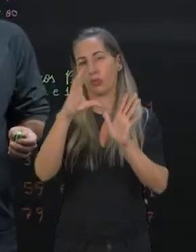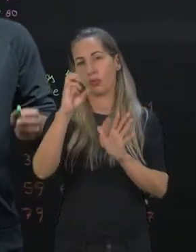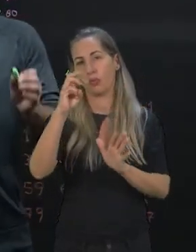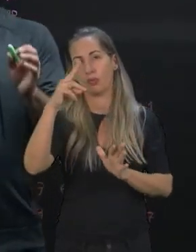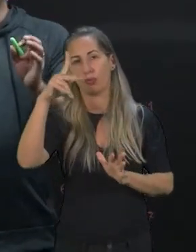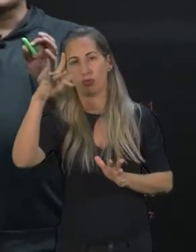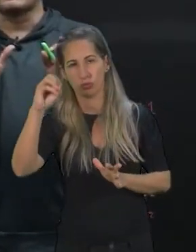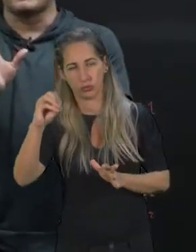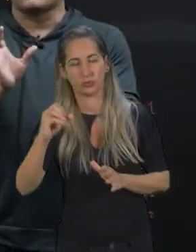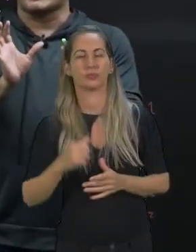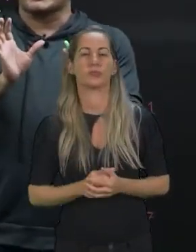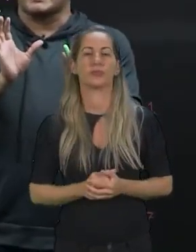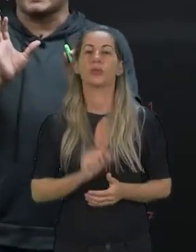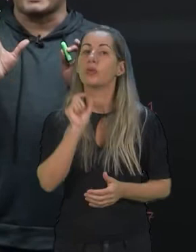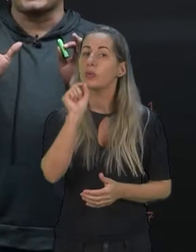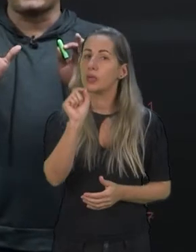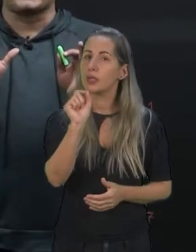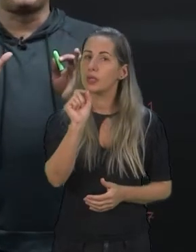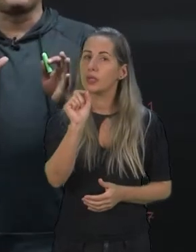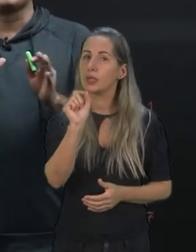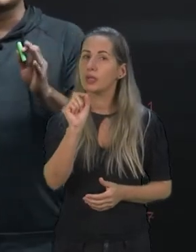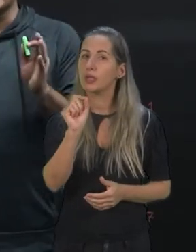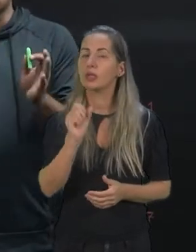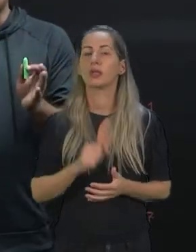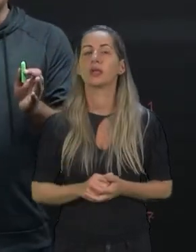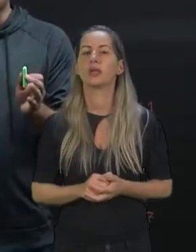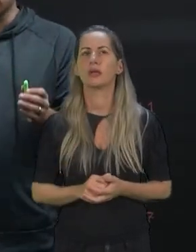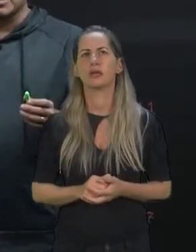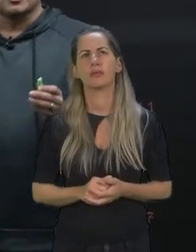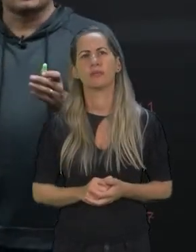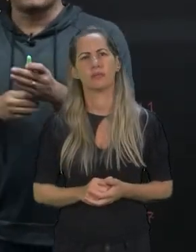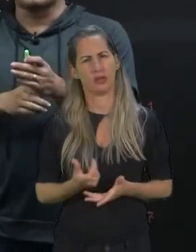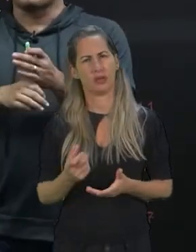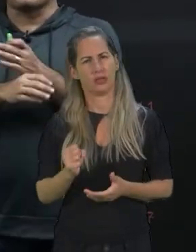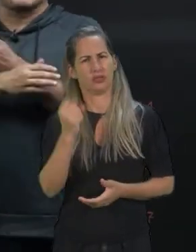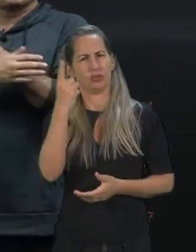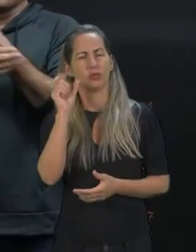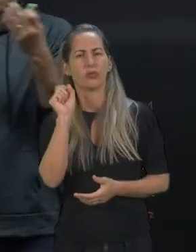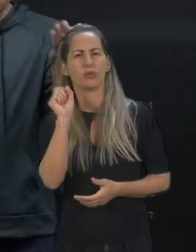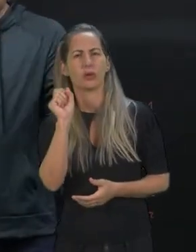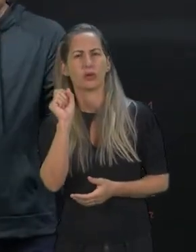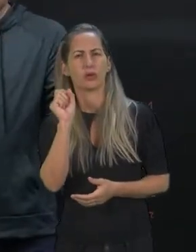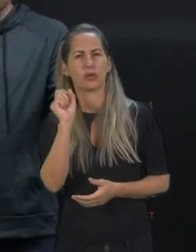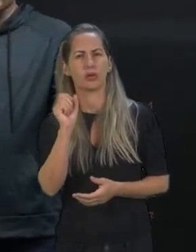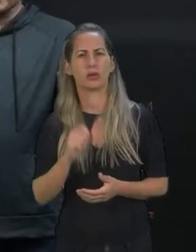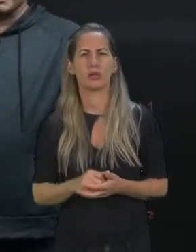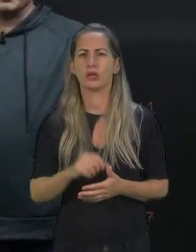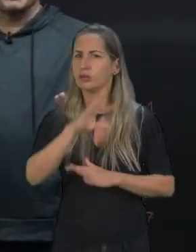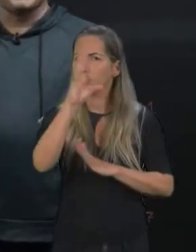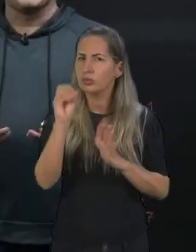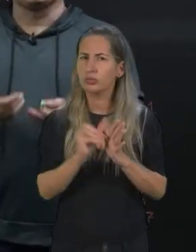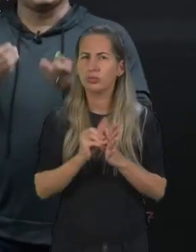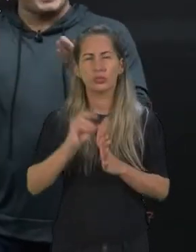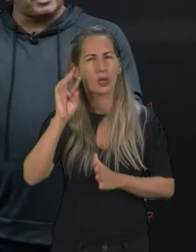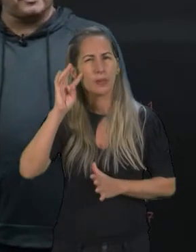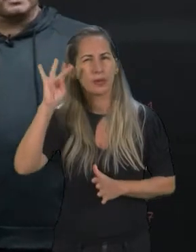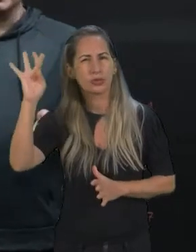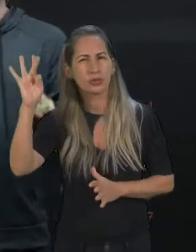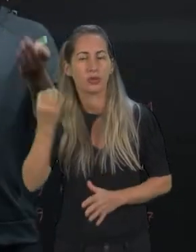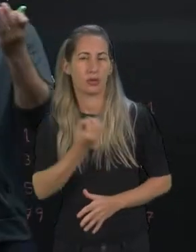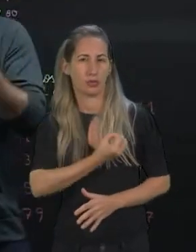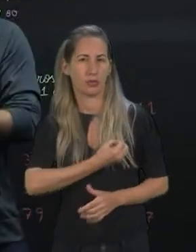composto. Agora, olha só uma coisa assim até de certa forma esquisita. Todo e qualquer número que você imaginar, ele